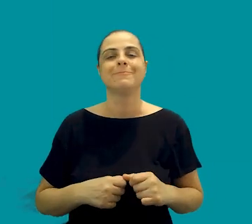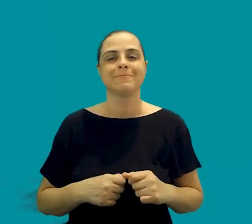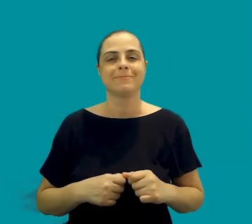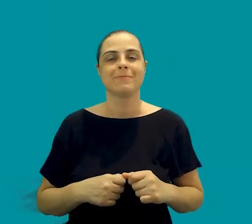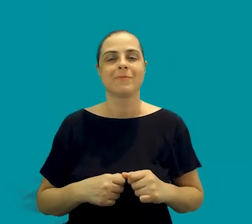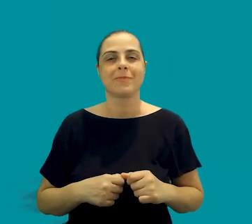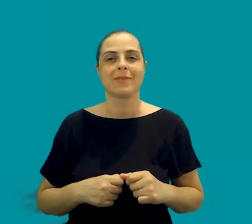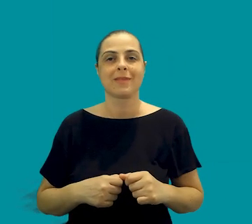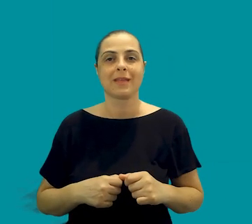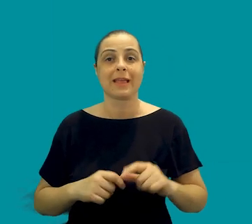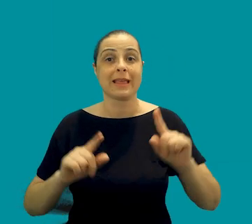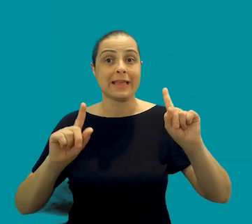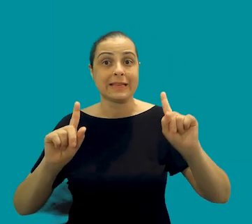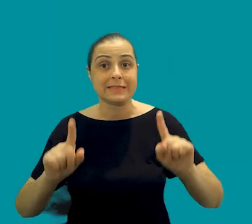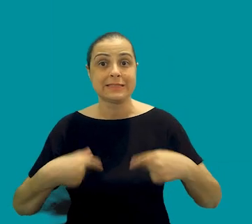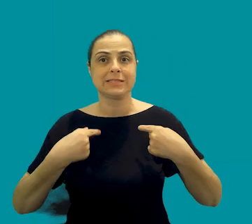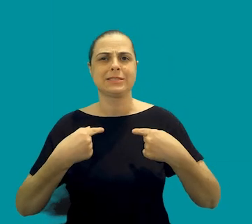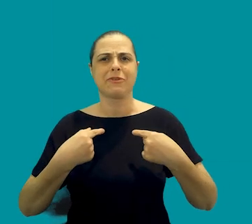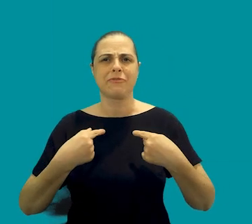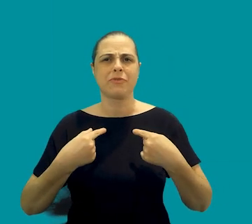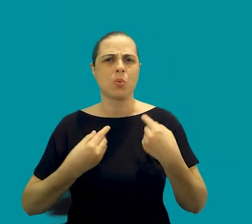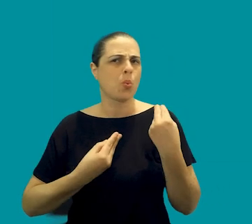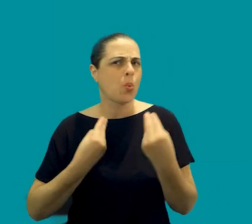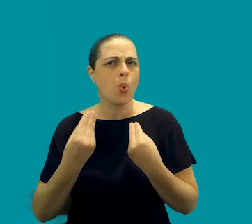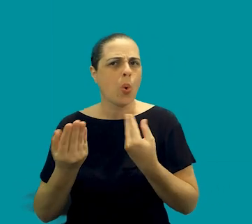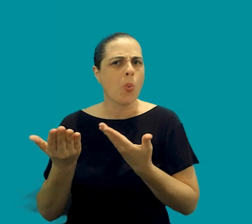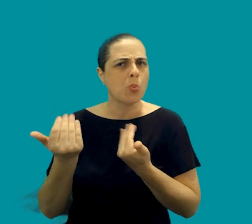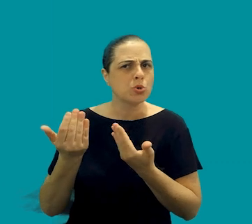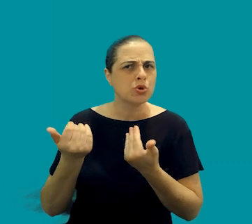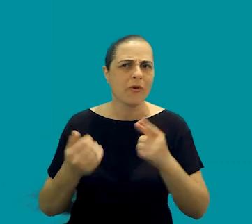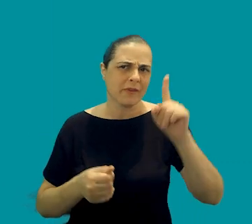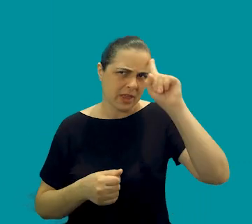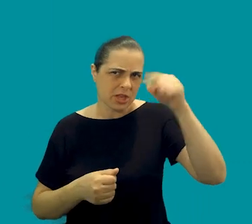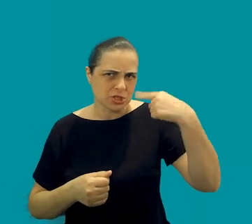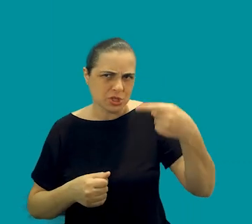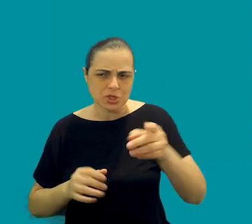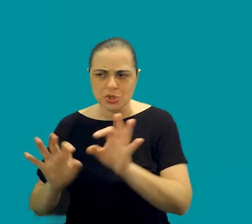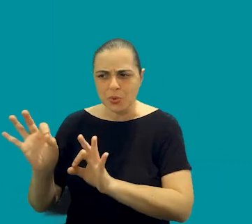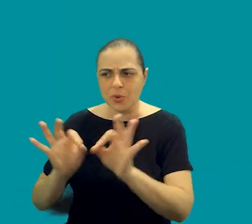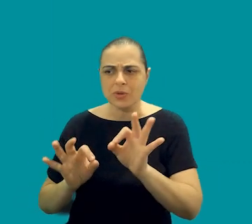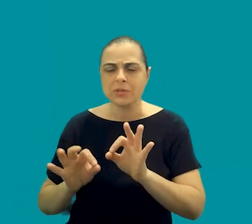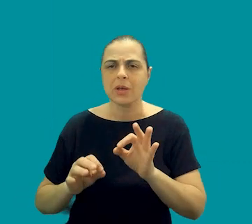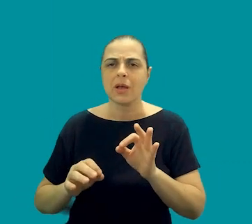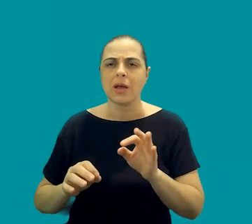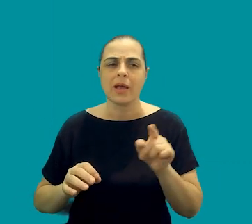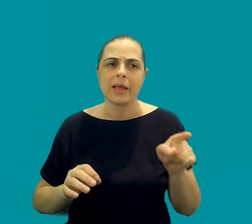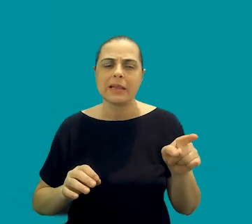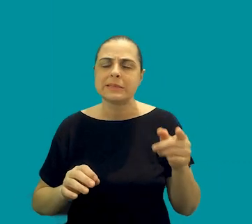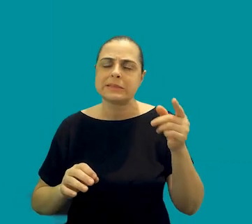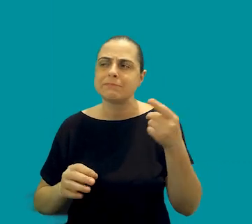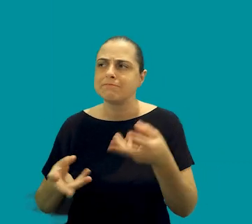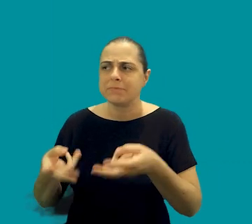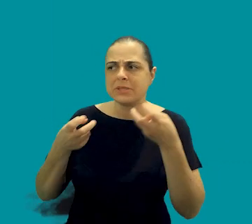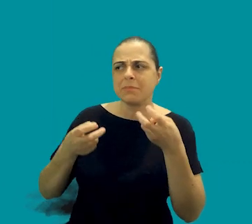de entender que desafios que o jovem vem tendo na organização da rotina, por que ele se